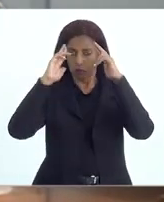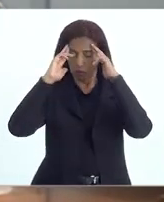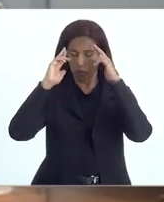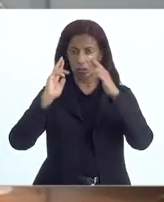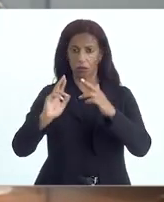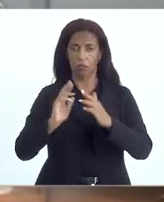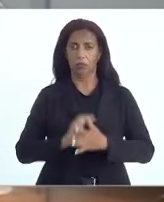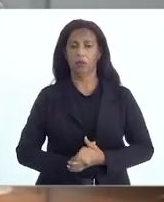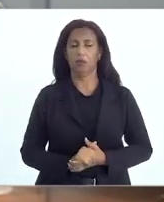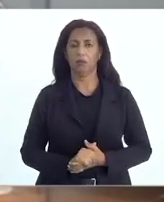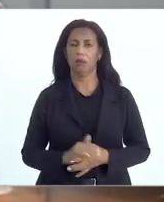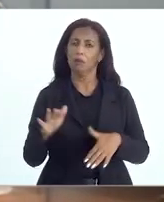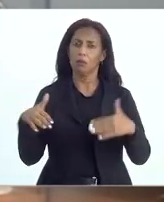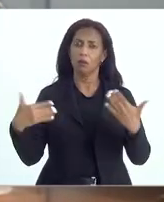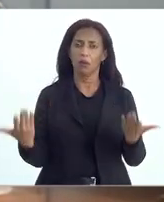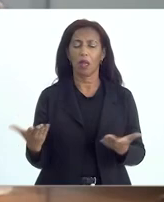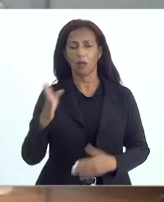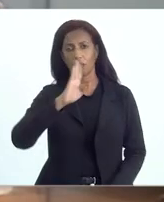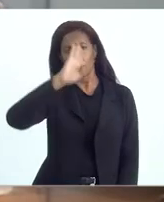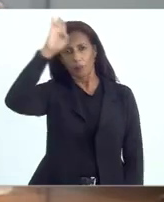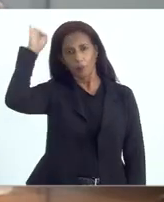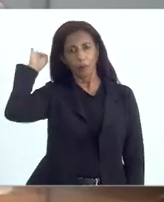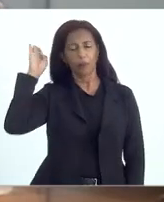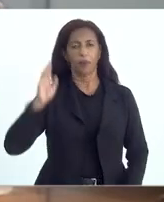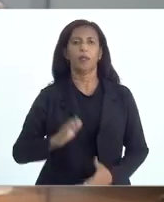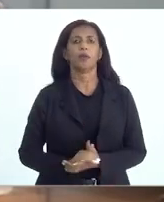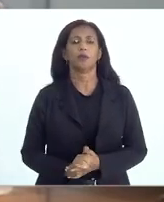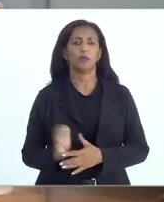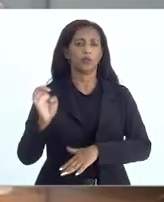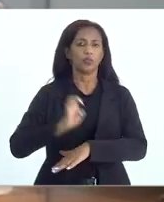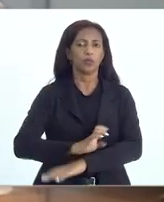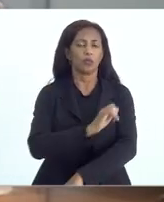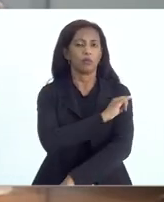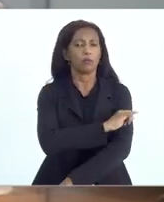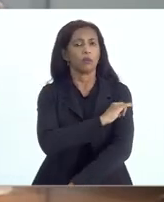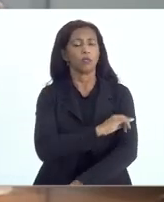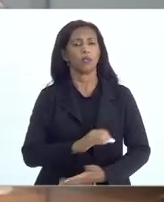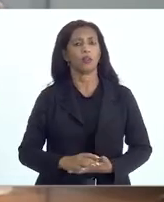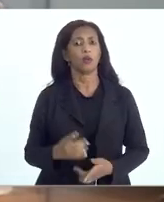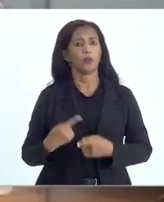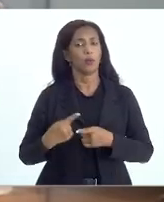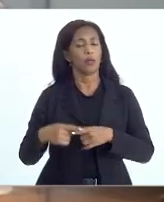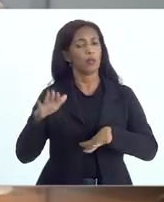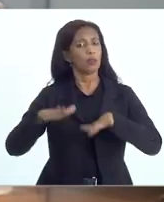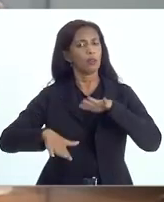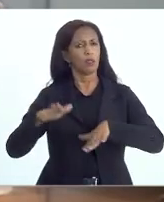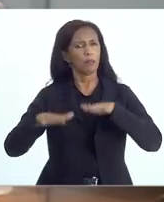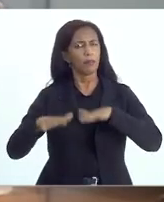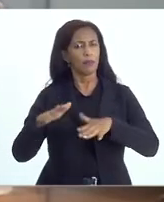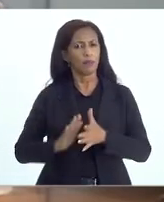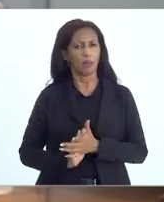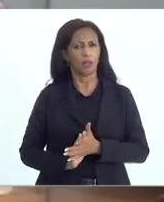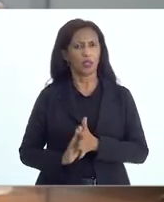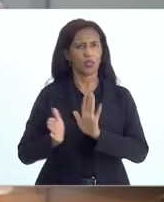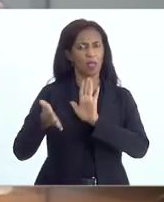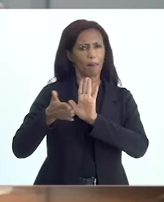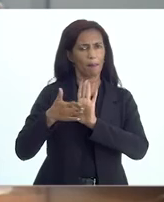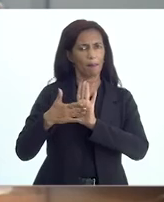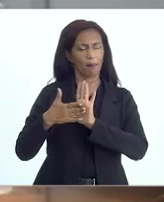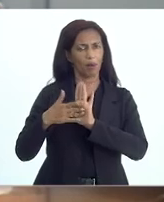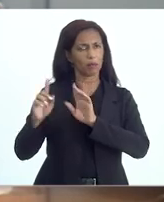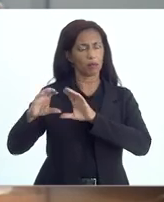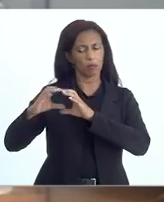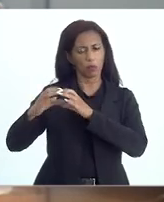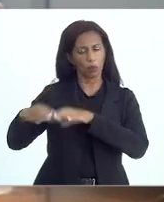respeito obviamente é o Corpo de Bombeiros Militar do Estado do Rio de Janeiro porque independente da Defesa Incondicional da pauta dos